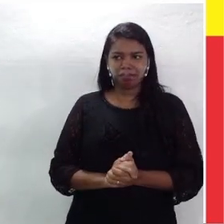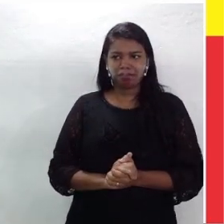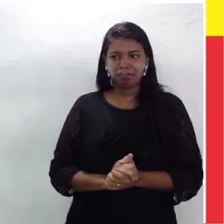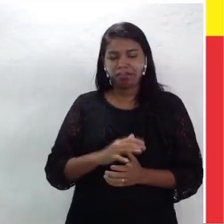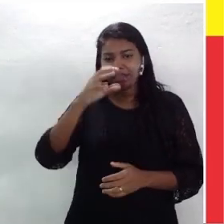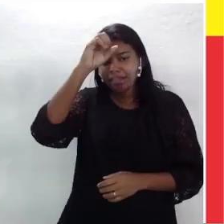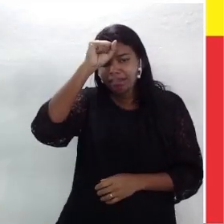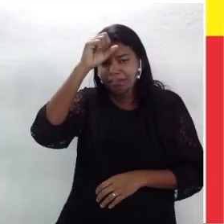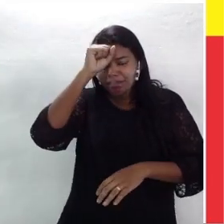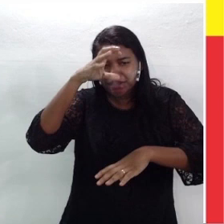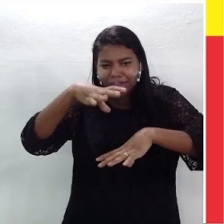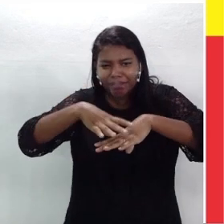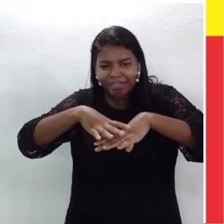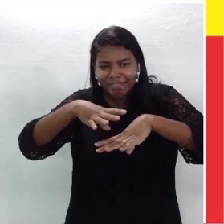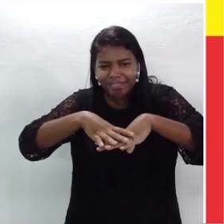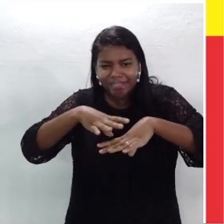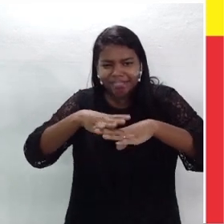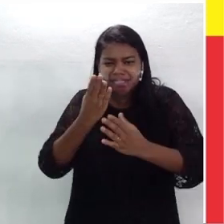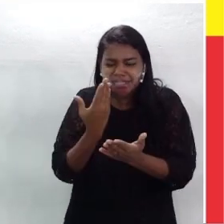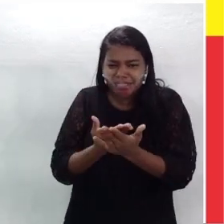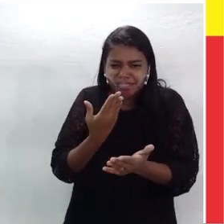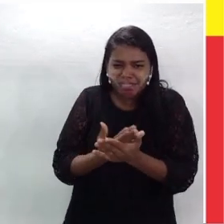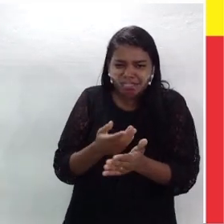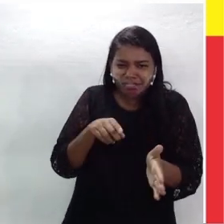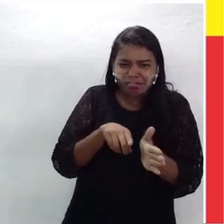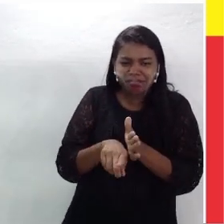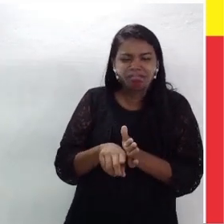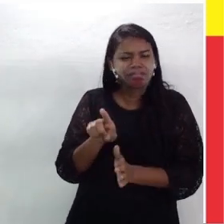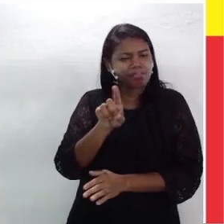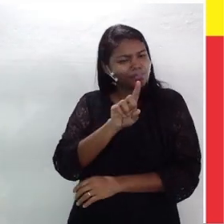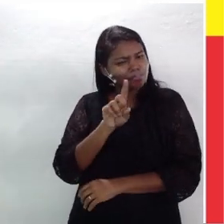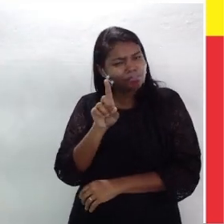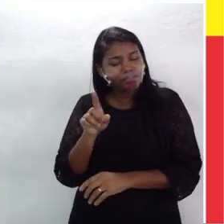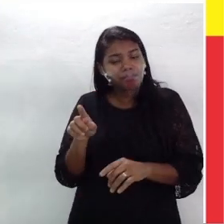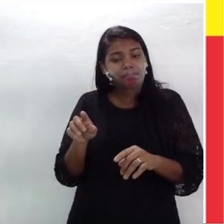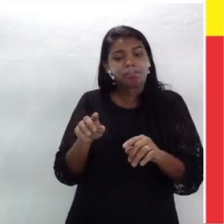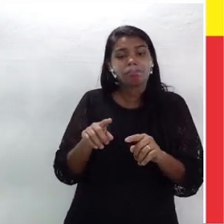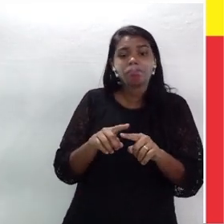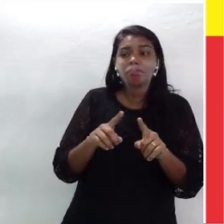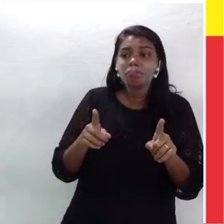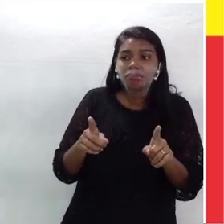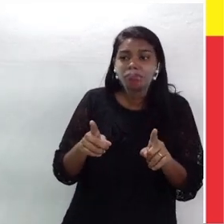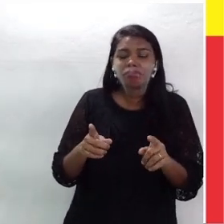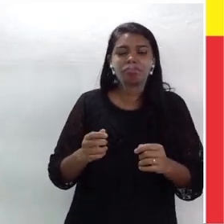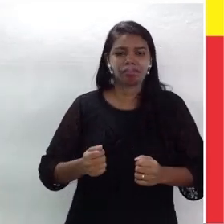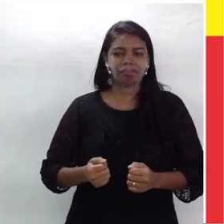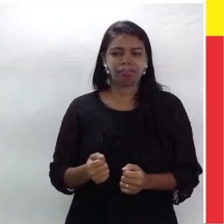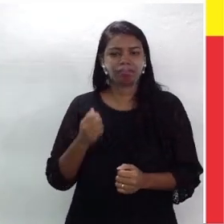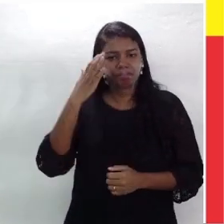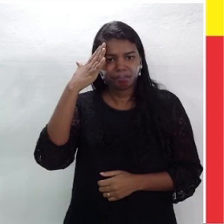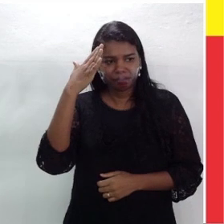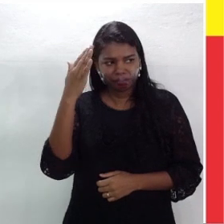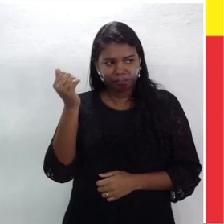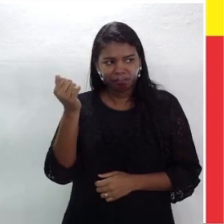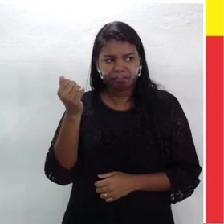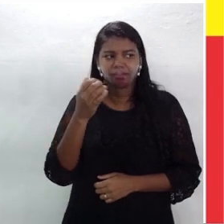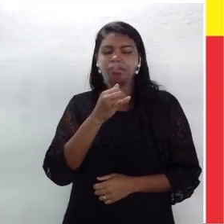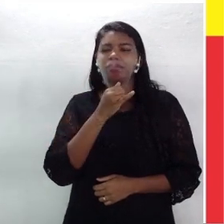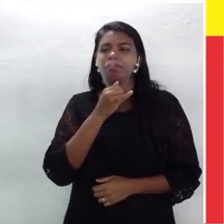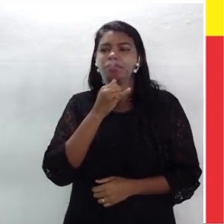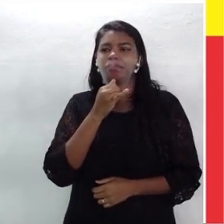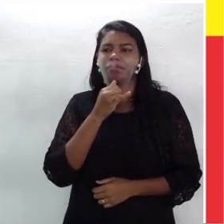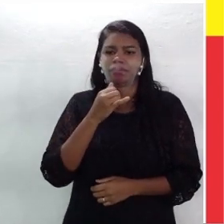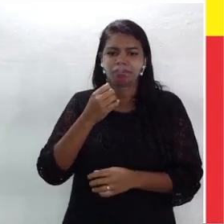aprendeu matemática, ela estudou alguma coisa? Não, mas inconscientemente elas sabem que